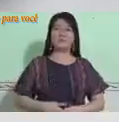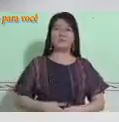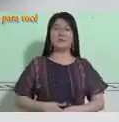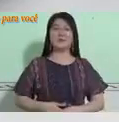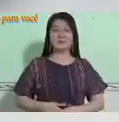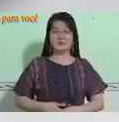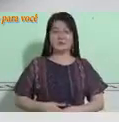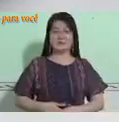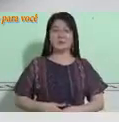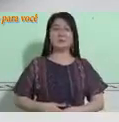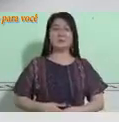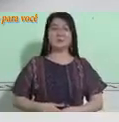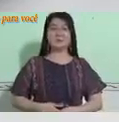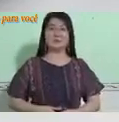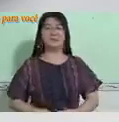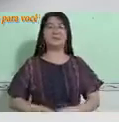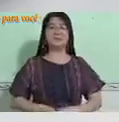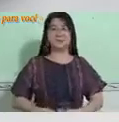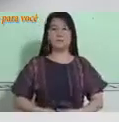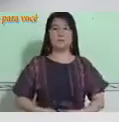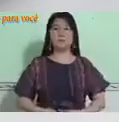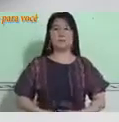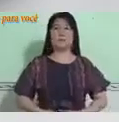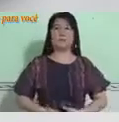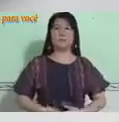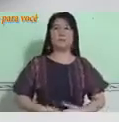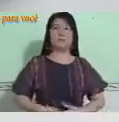CNCASQUEGARANTAMMAIS, oferta de oxigênio.